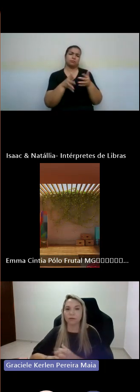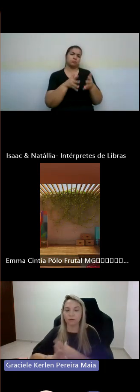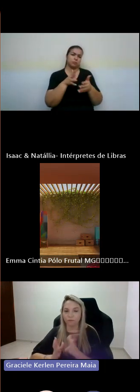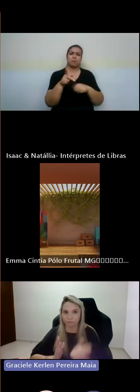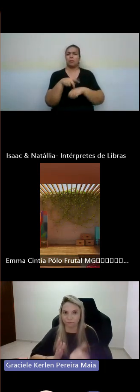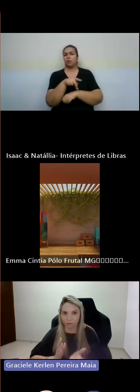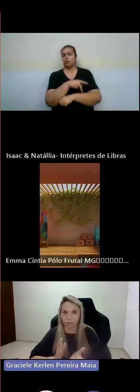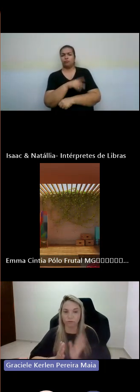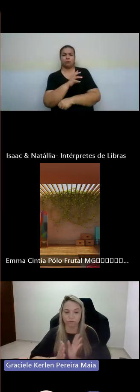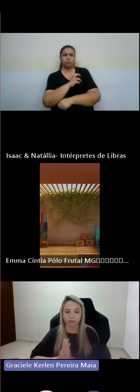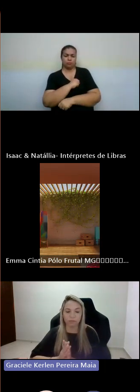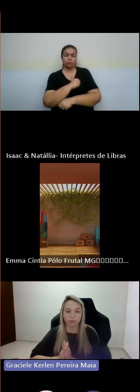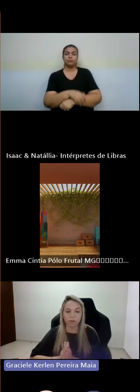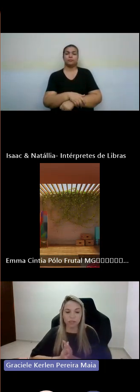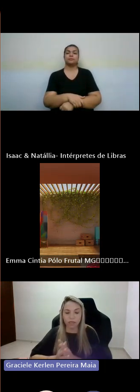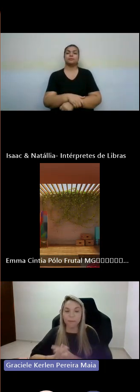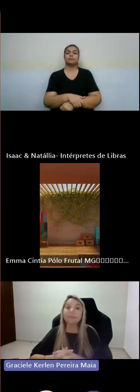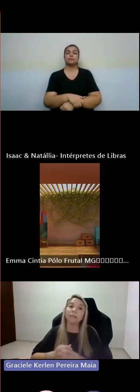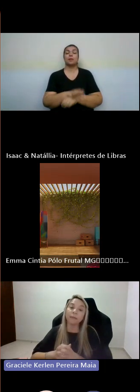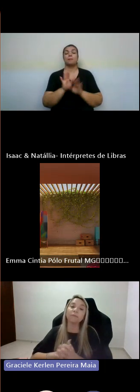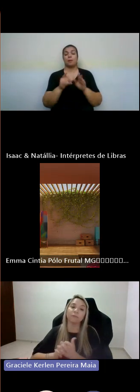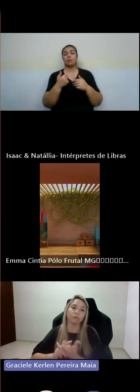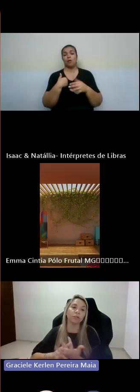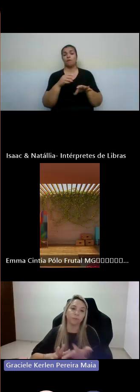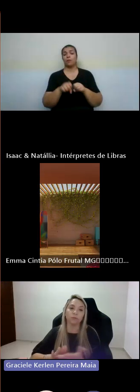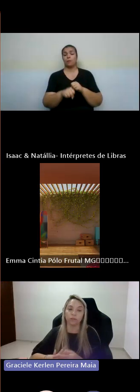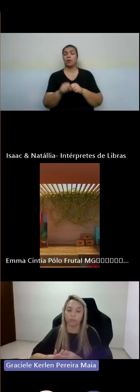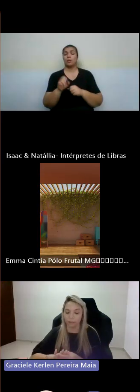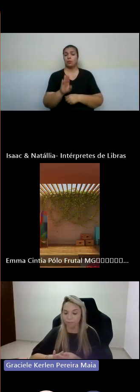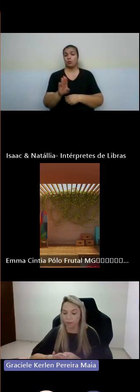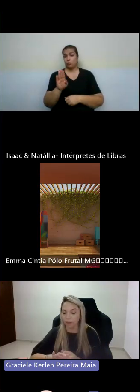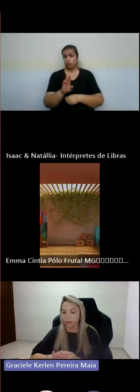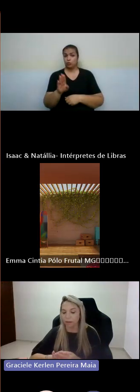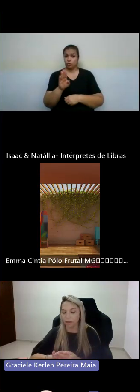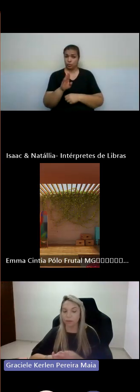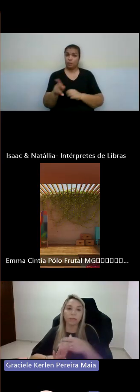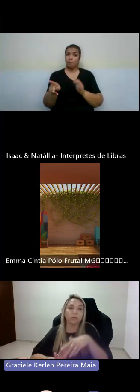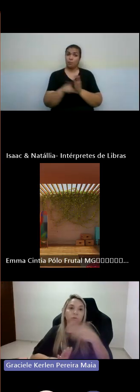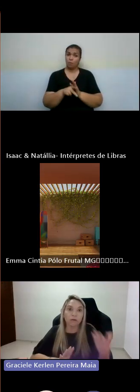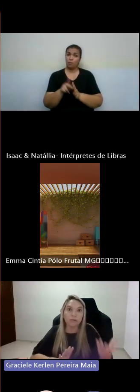mas eu fiz biologia para ser professora de biologia.